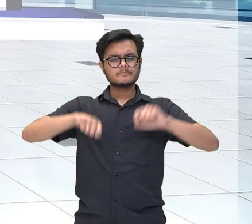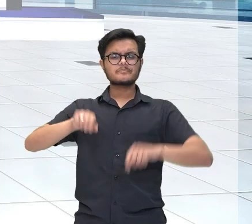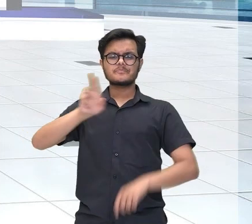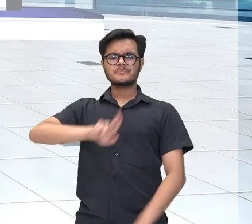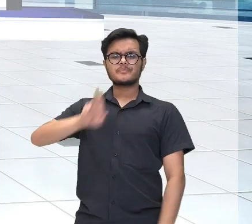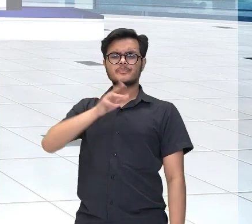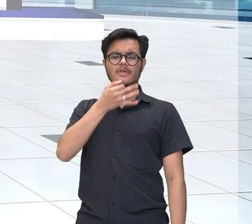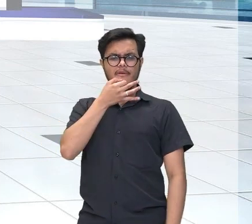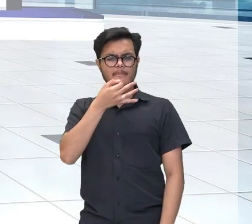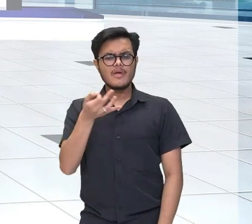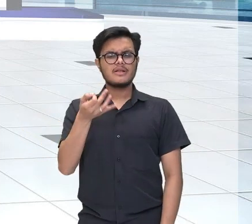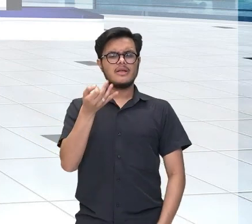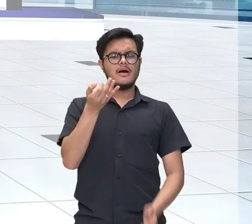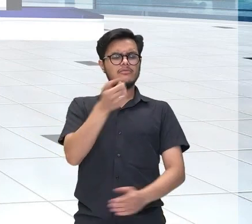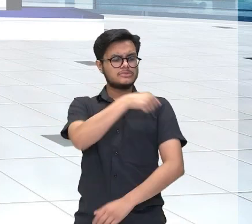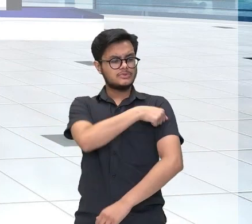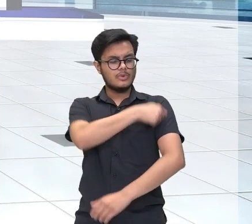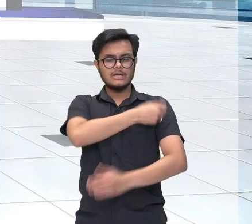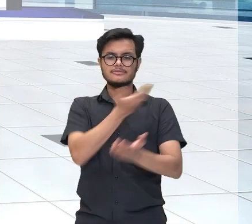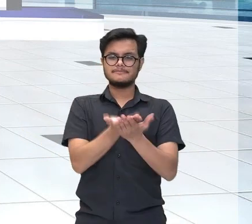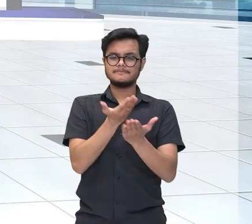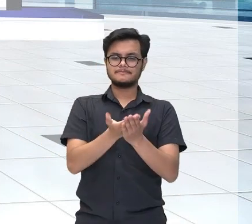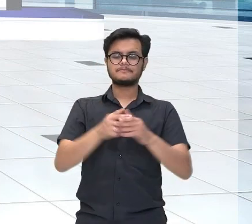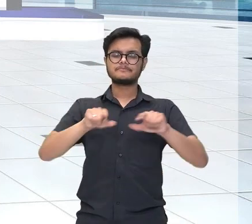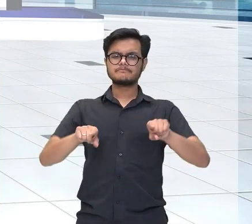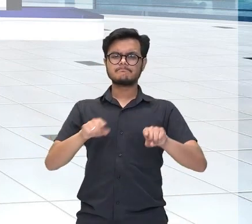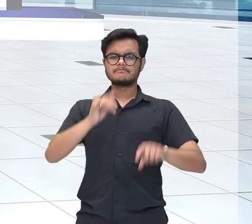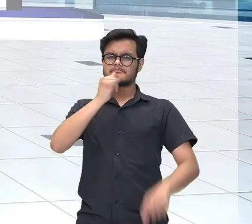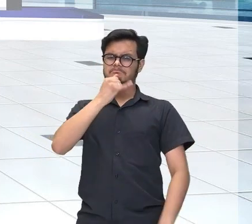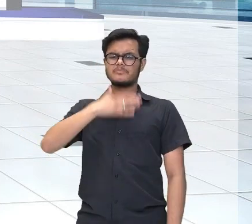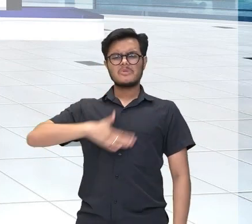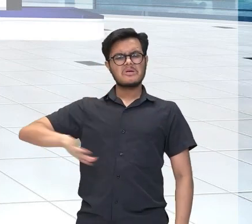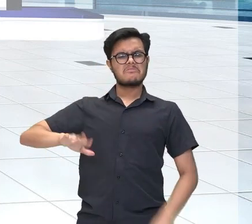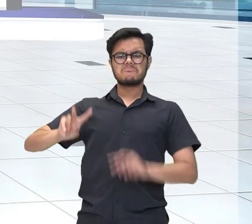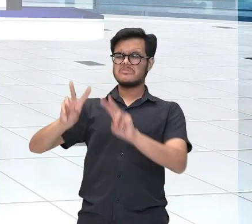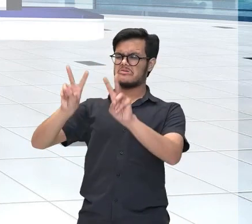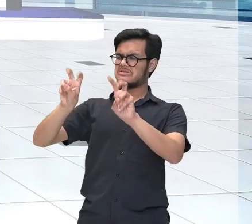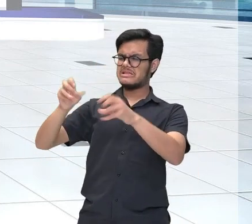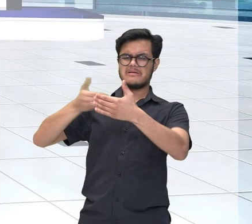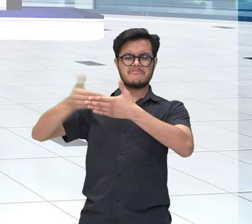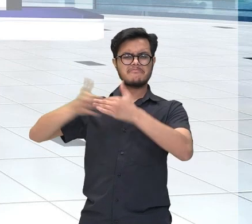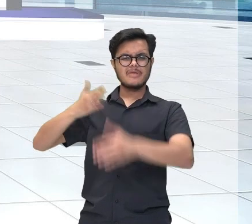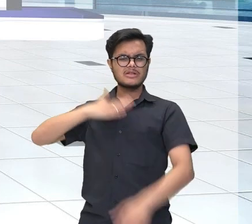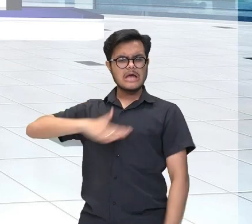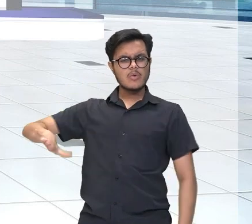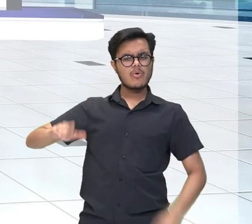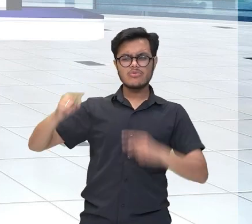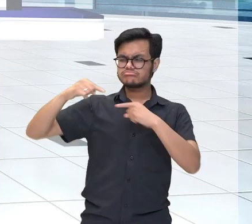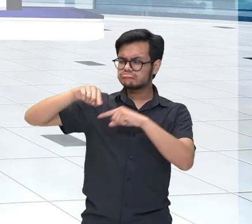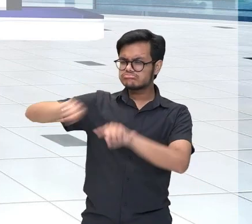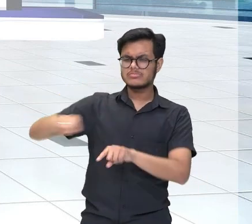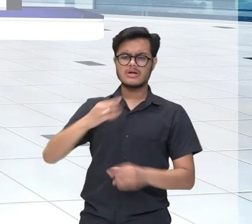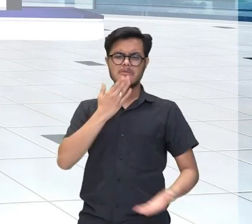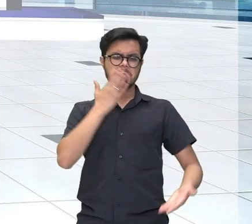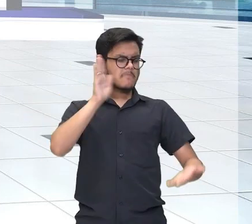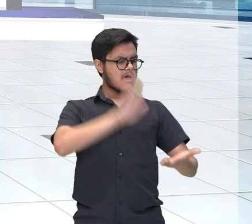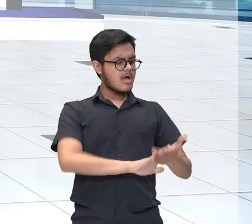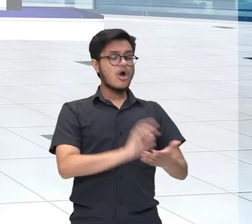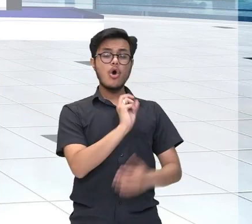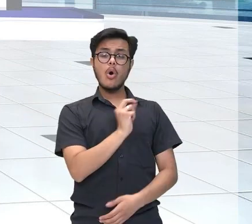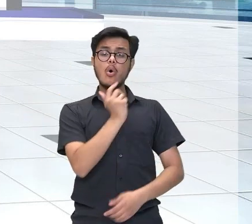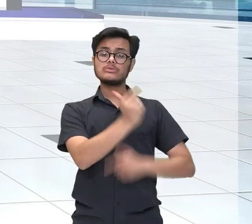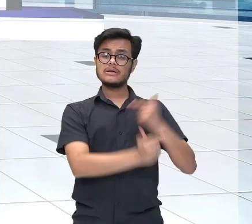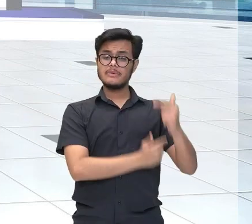do estudante, né, no sentido de reivindicar por algo ou situação descumprida por prestadores de serviço,